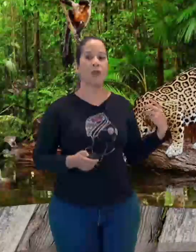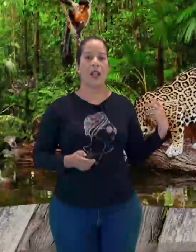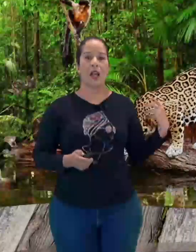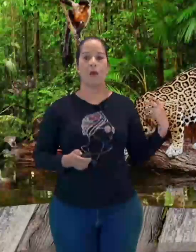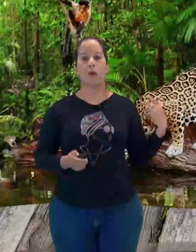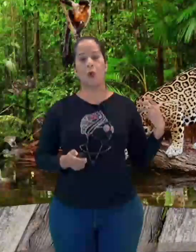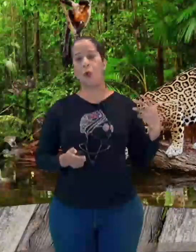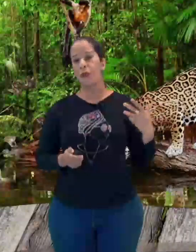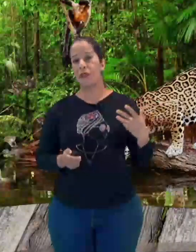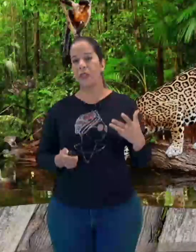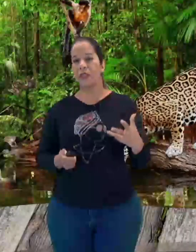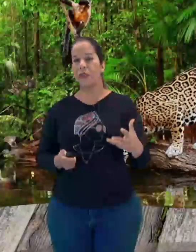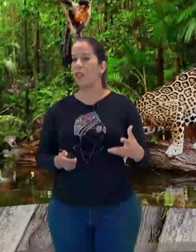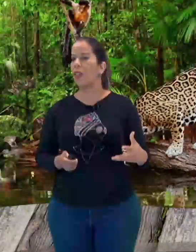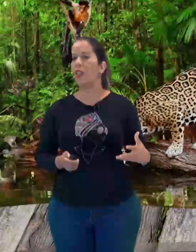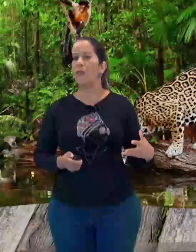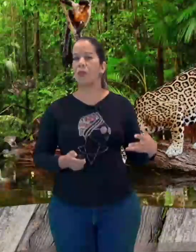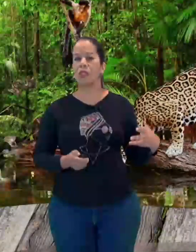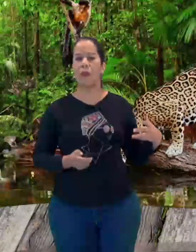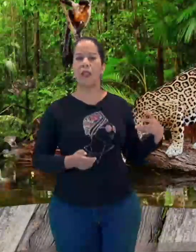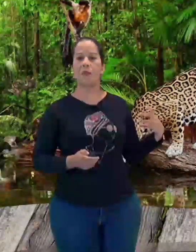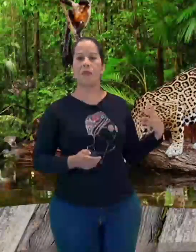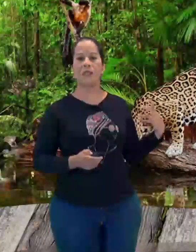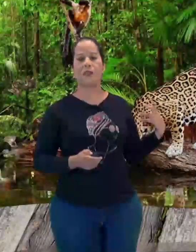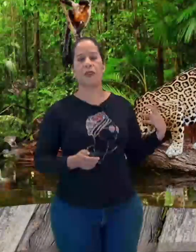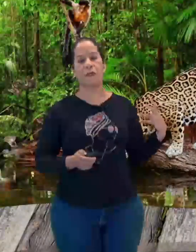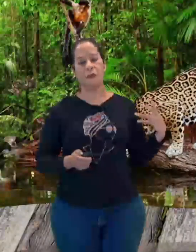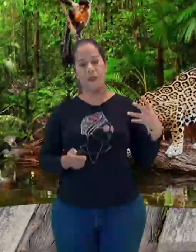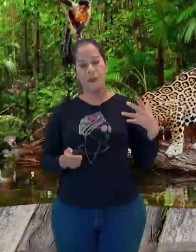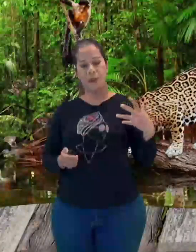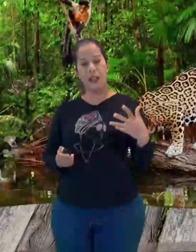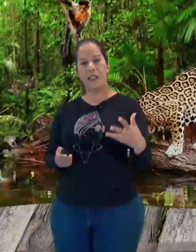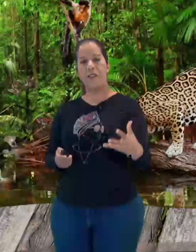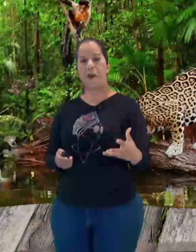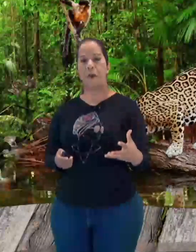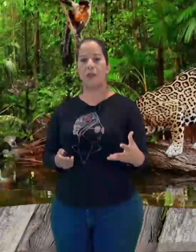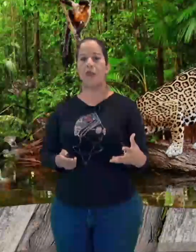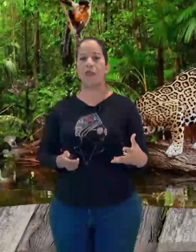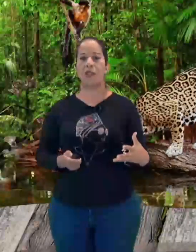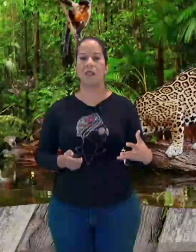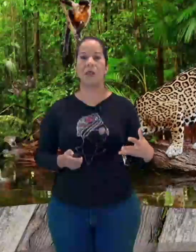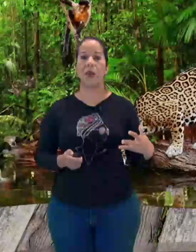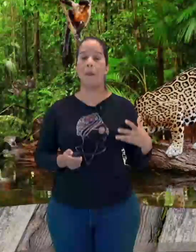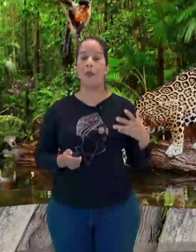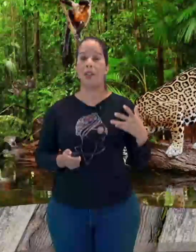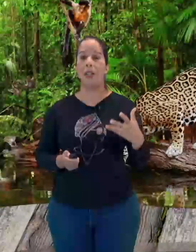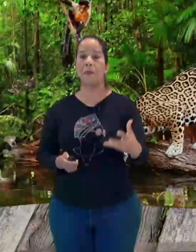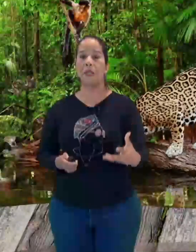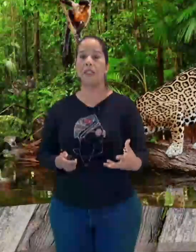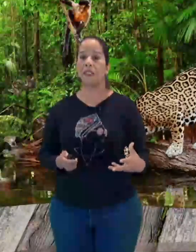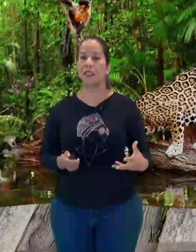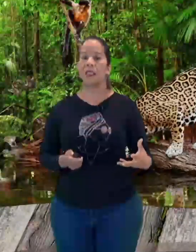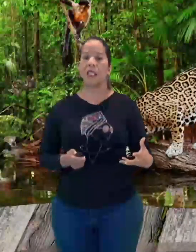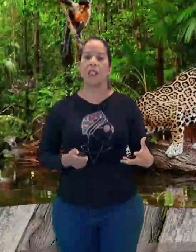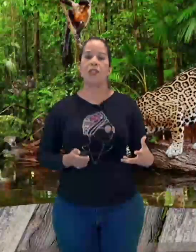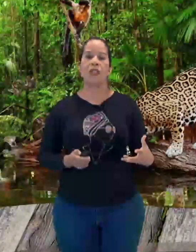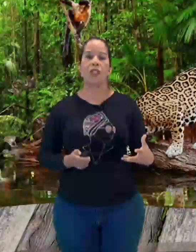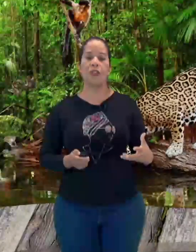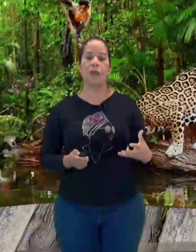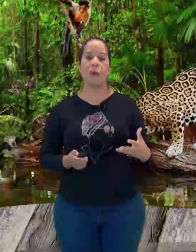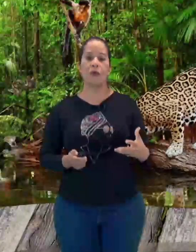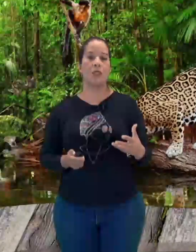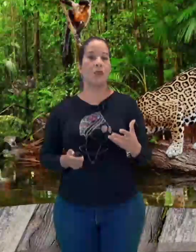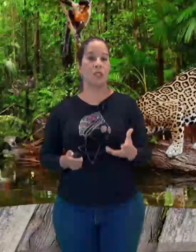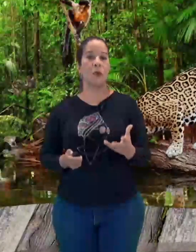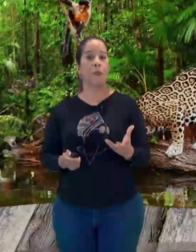relembrando os grupos de seres vivos. Nós falamos aí, tivemos várias informações trazendo realmente a lembrança